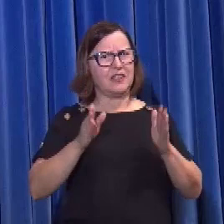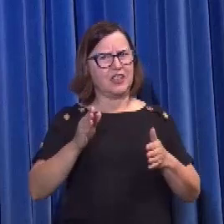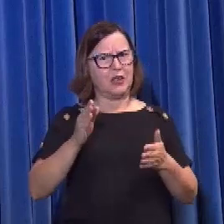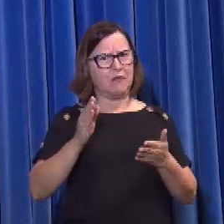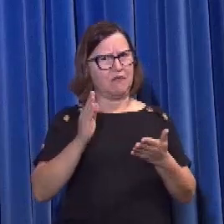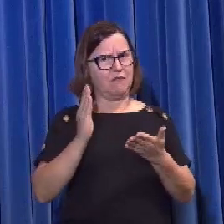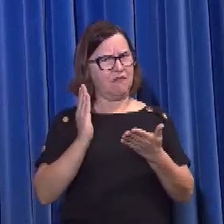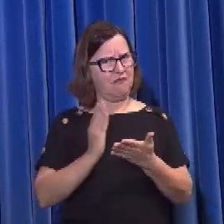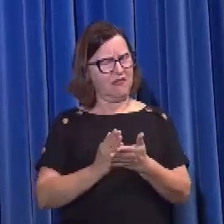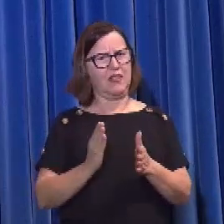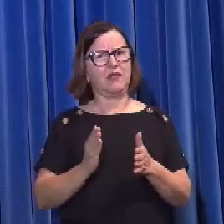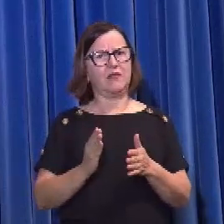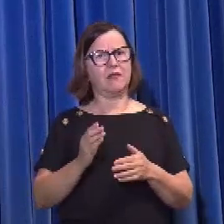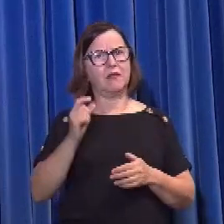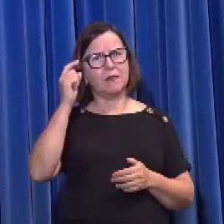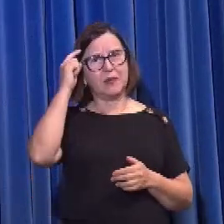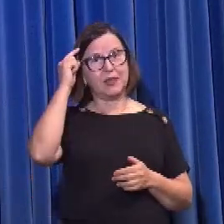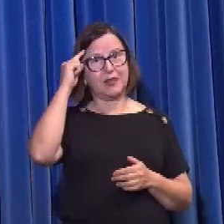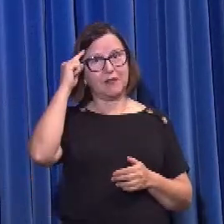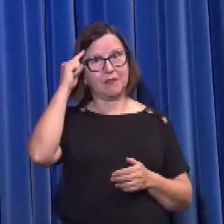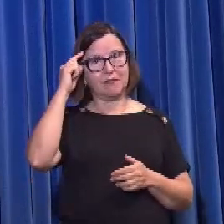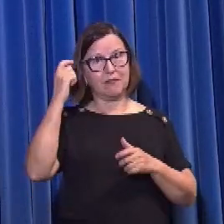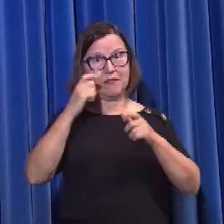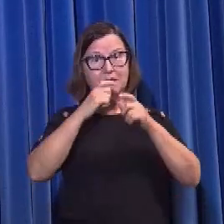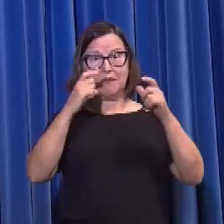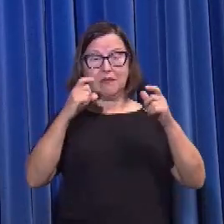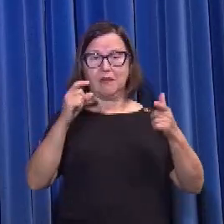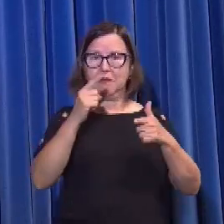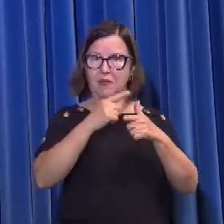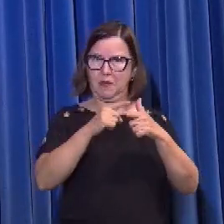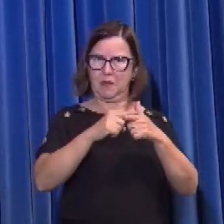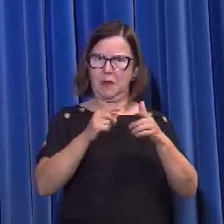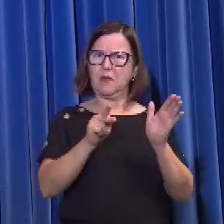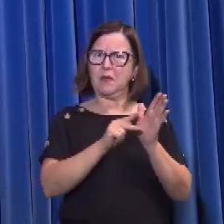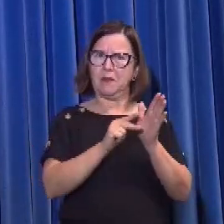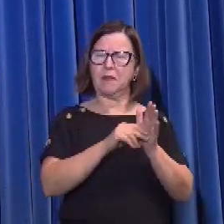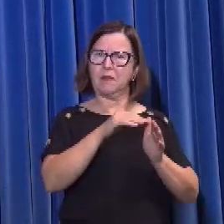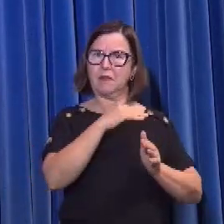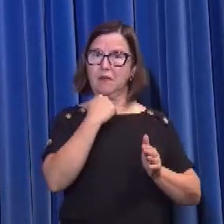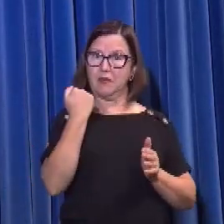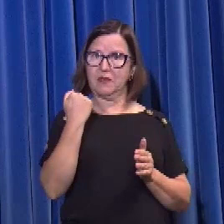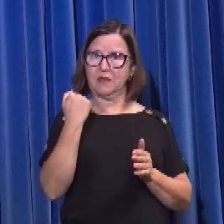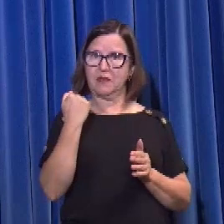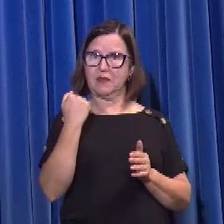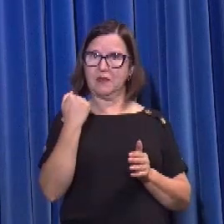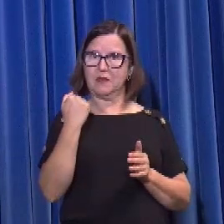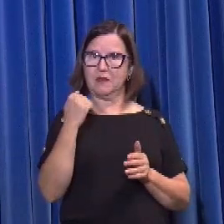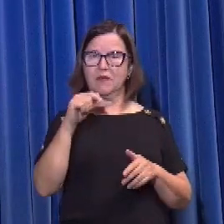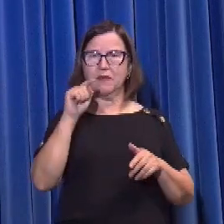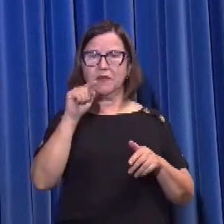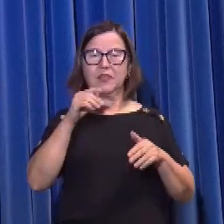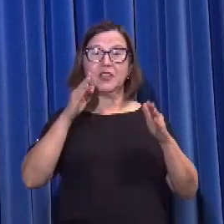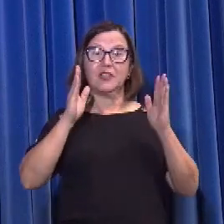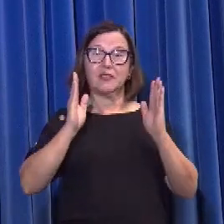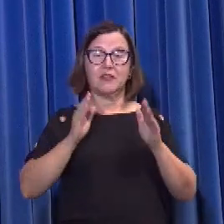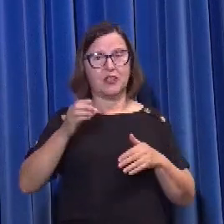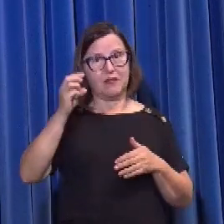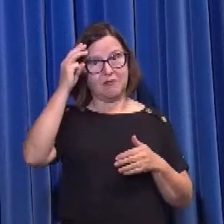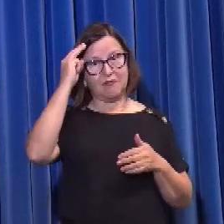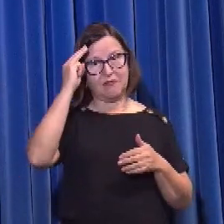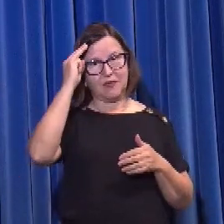pensar que a maior adversidade que nós temos é a própria morte? Será que você já refletiu sobre isso?